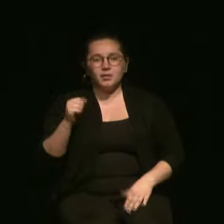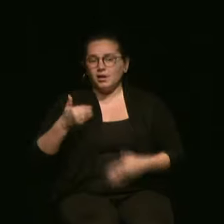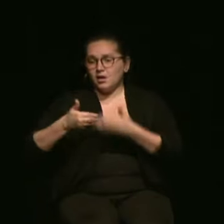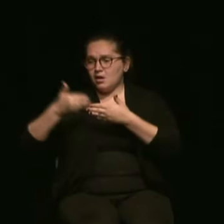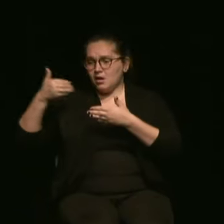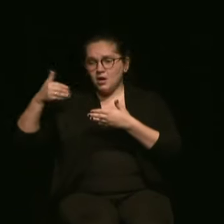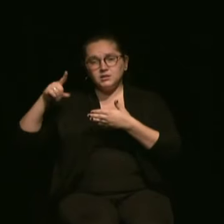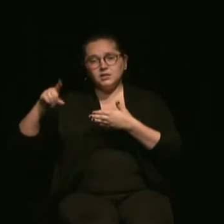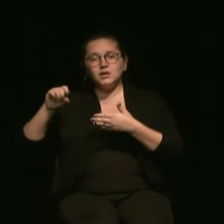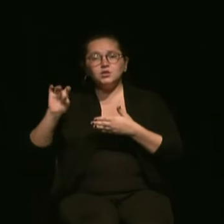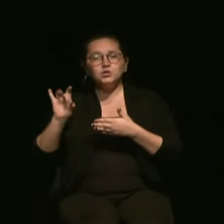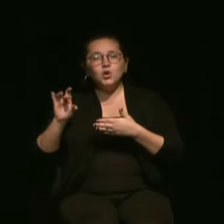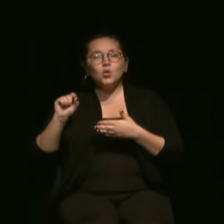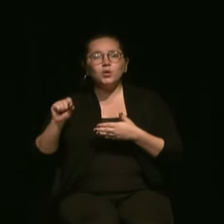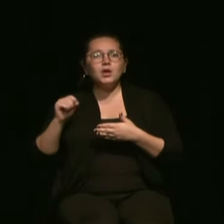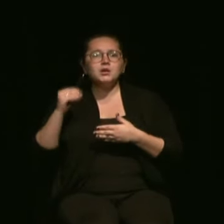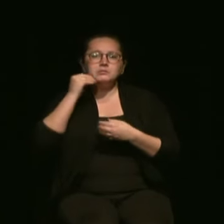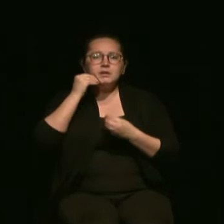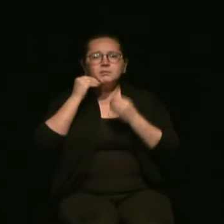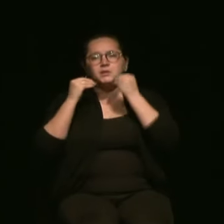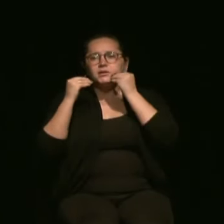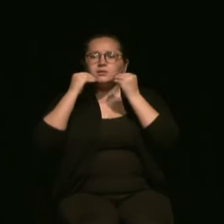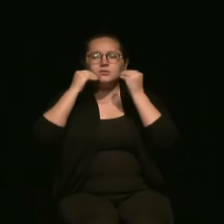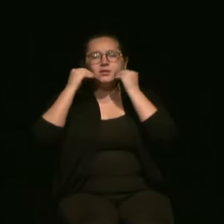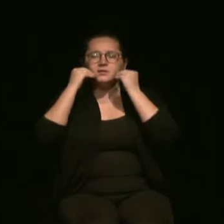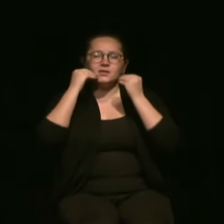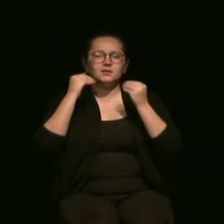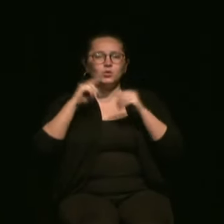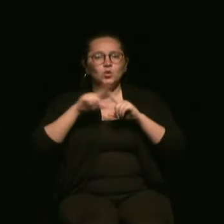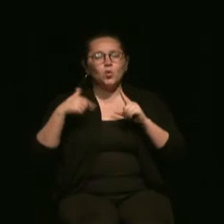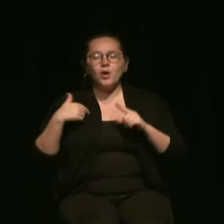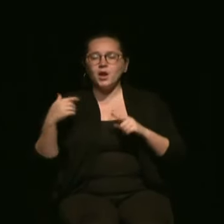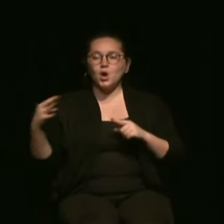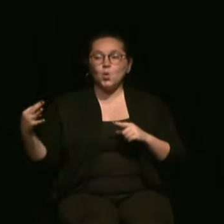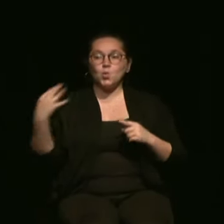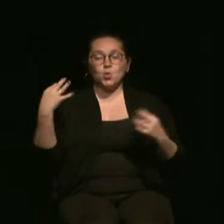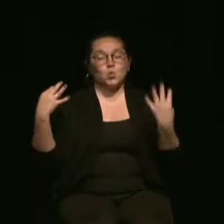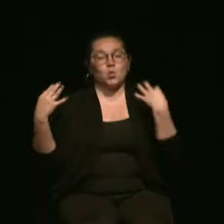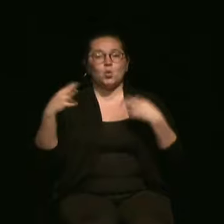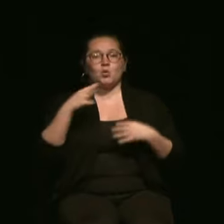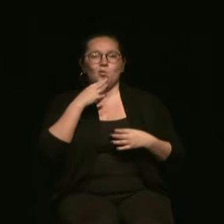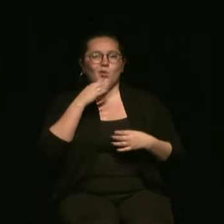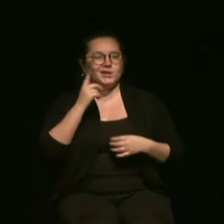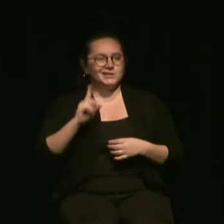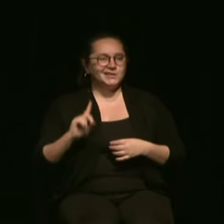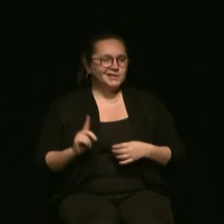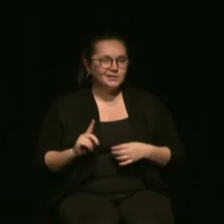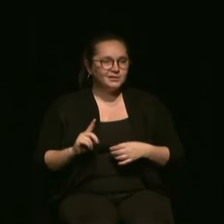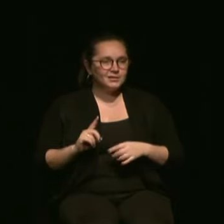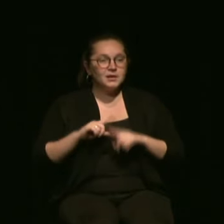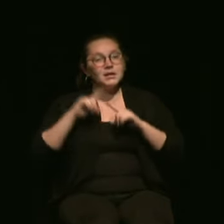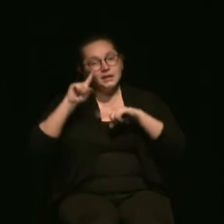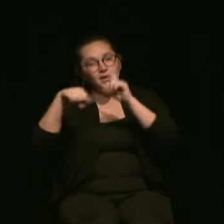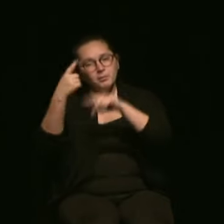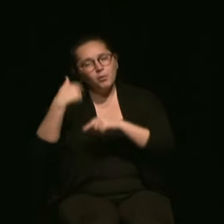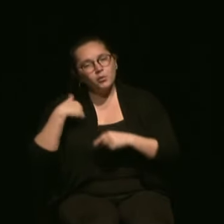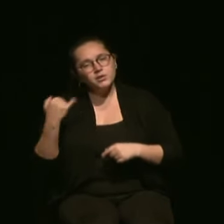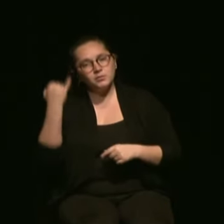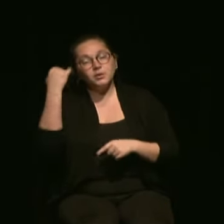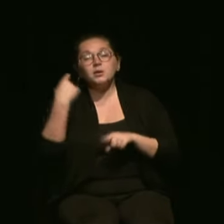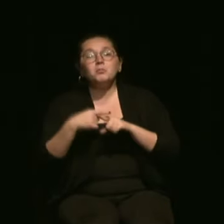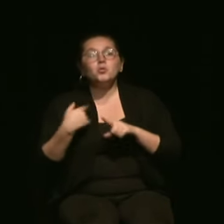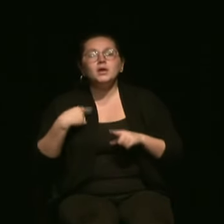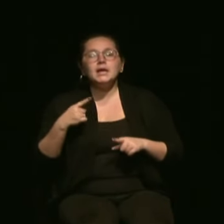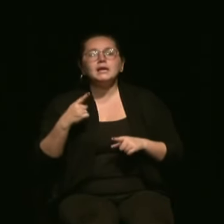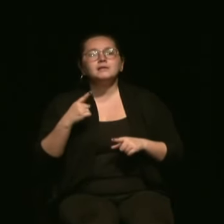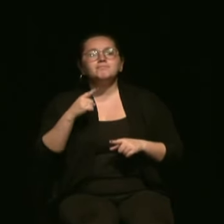brasileiro, um coadjuvante do Leon Hirschman, um coadjuvante, enfim, de... Ele não é uma figura importante do cinema brasileiro, porque ele não era